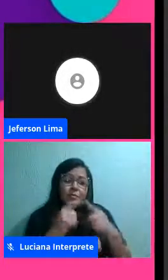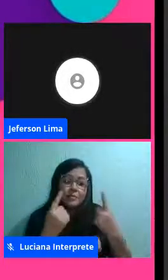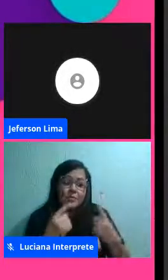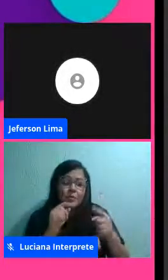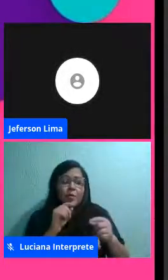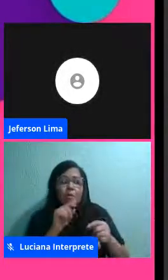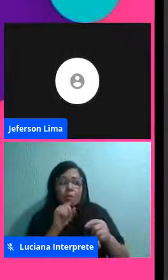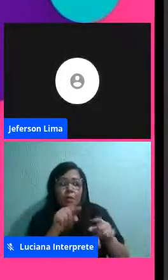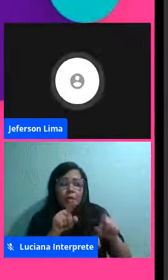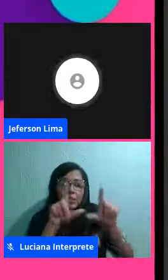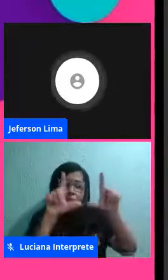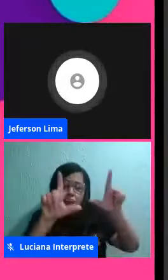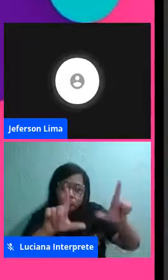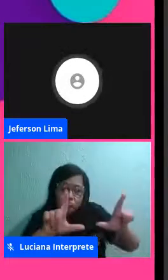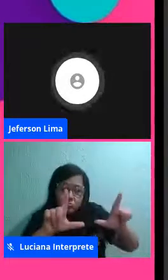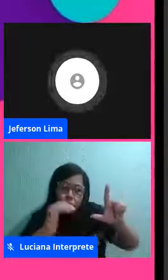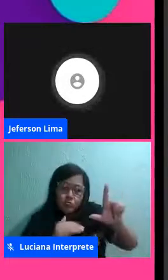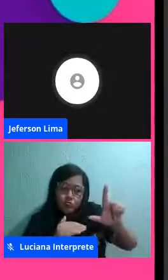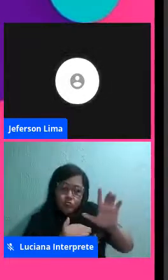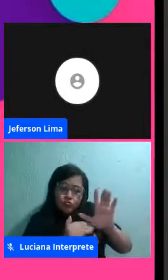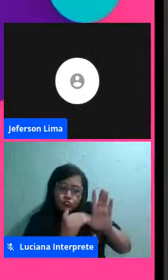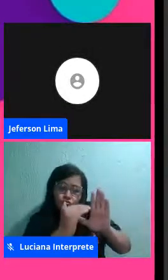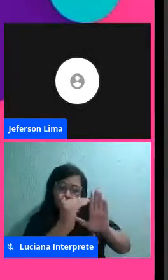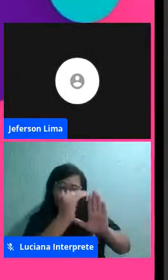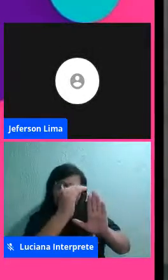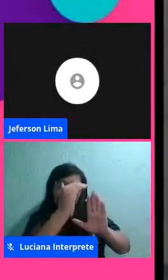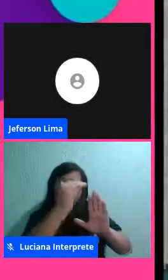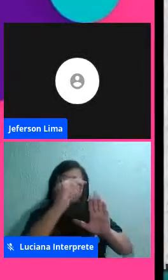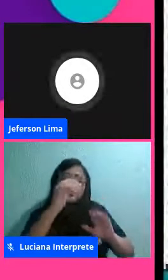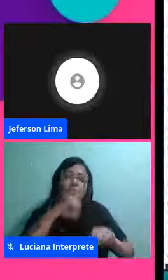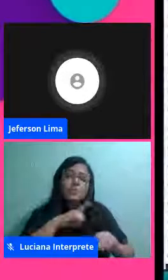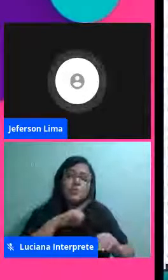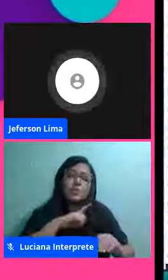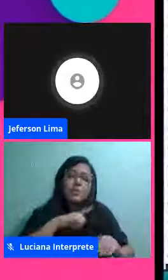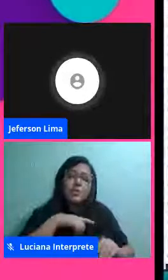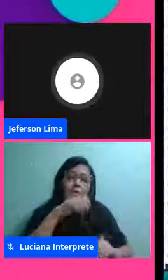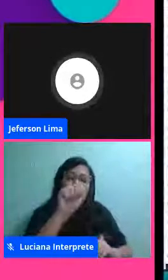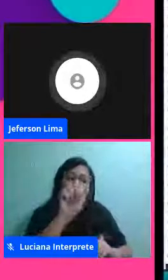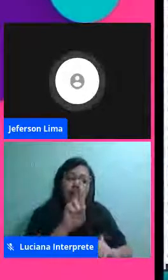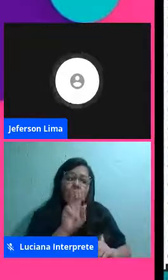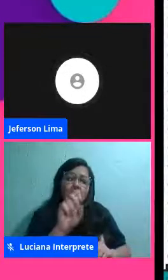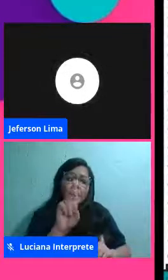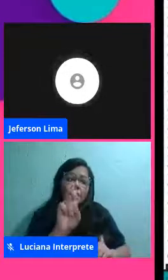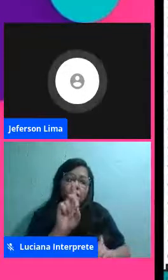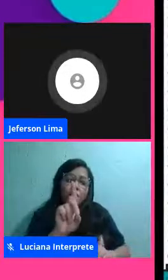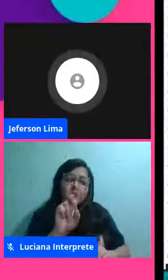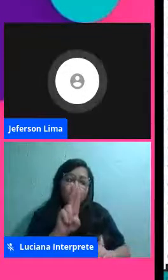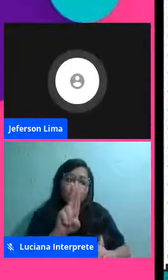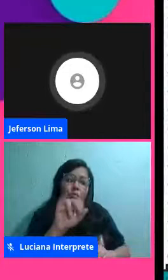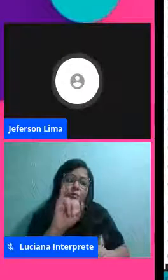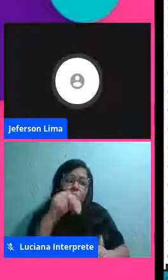do nosso, né, nosso Arduino. Tinha subido do nosso Arduino aqui